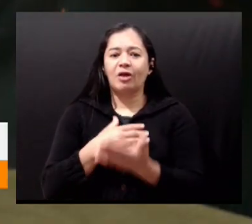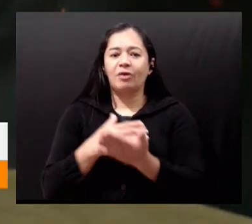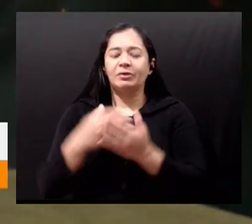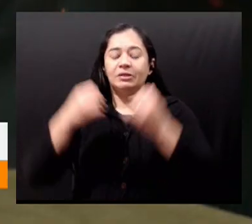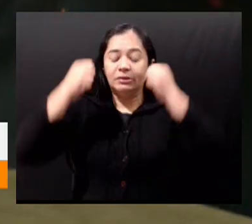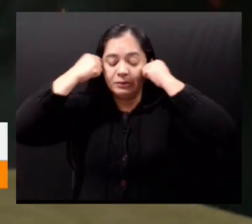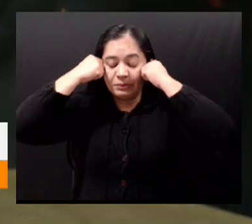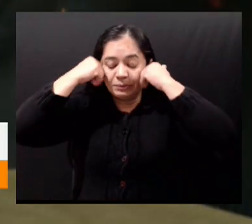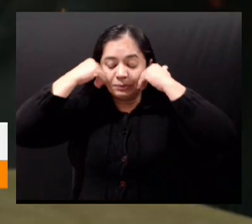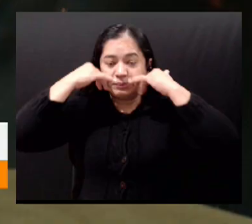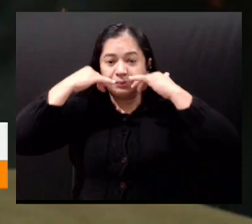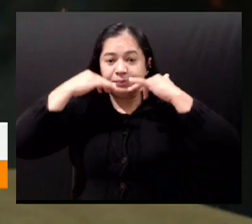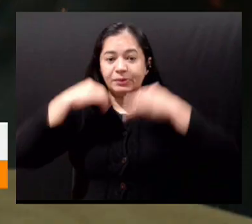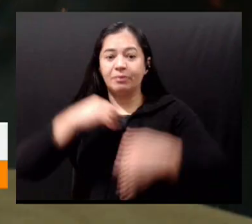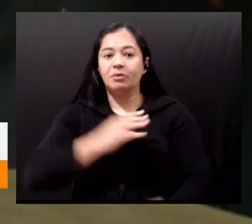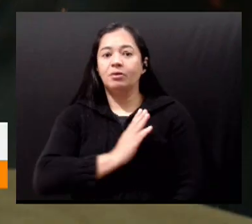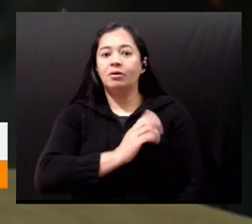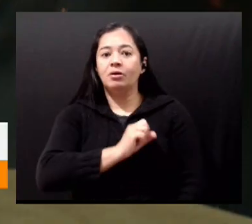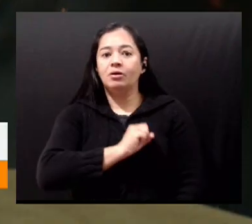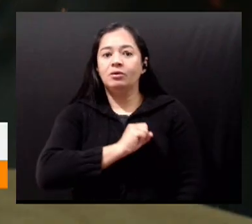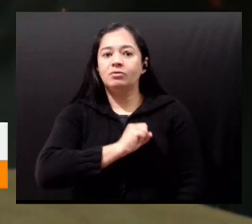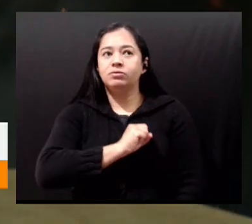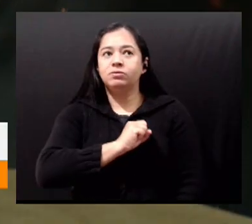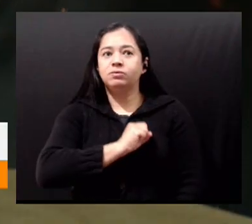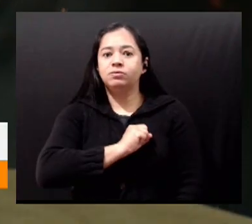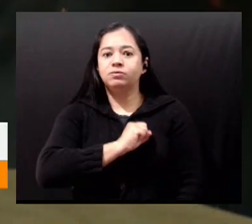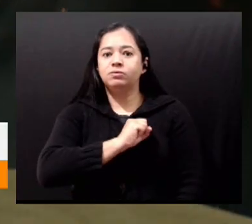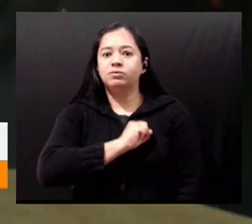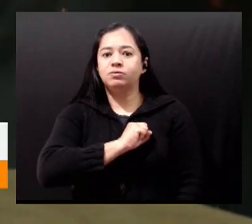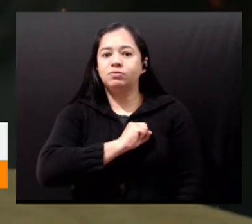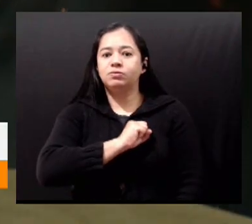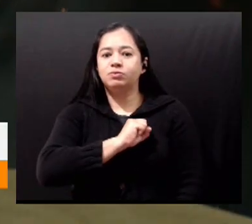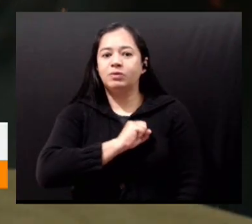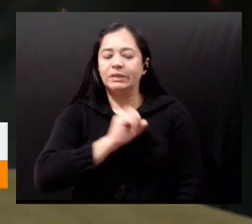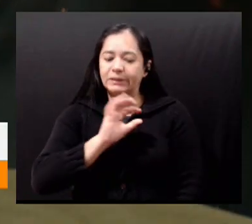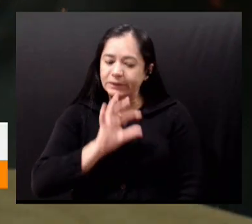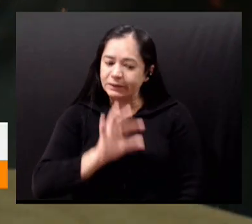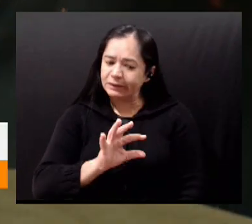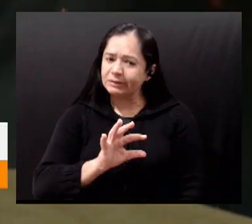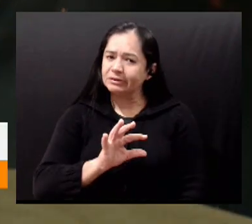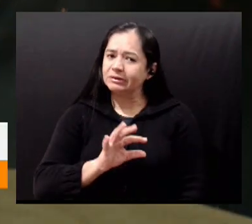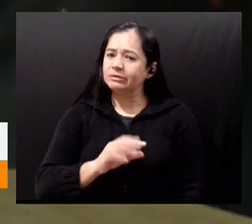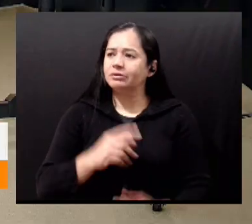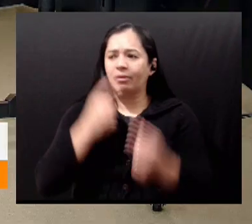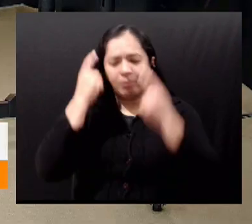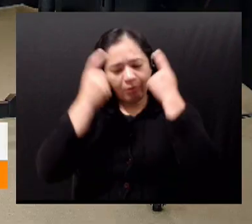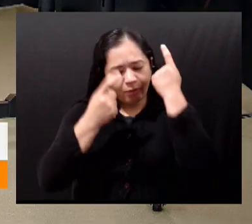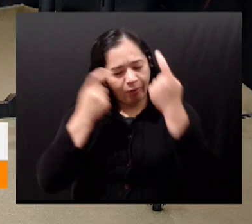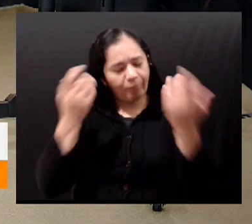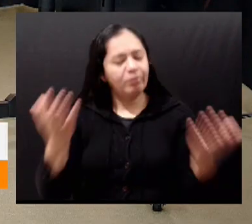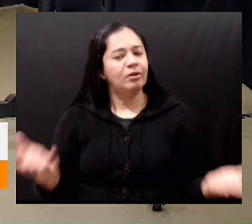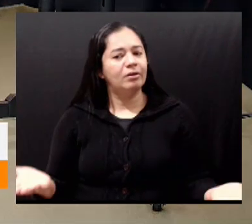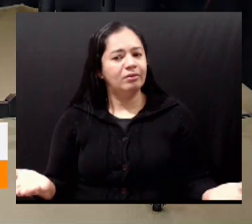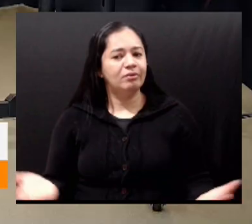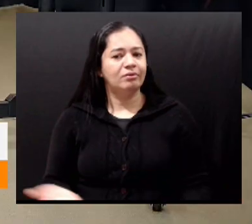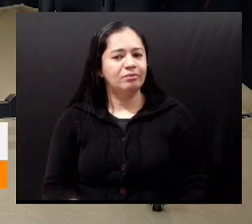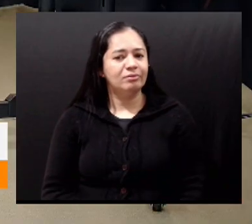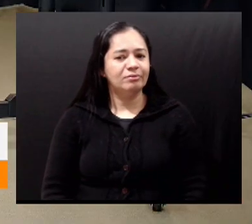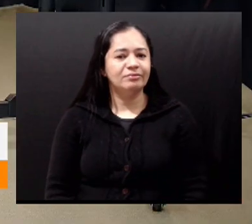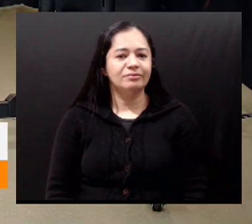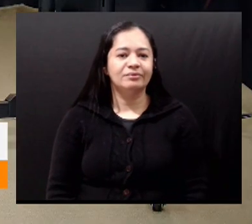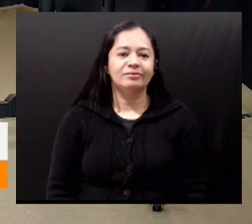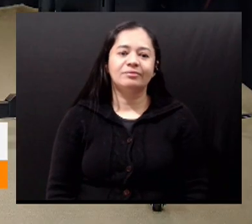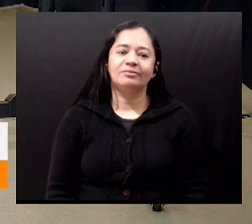coração Uhum. começou a dar uma disparada. Isso é bem preocupante, não é não, Yara? Olha só, tem uma